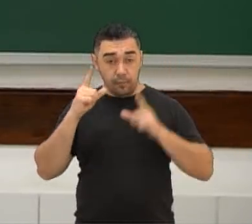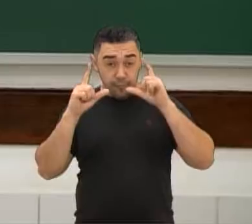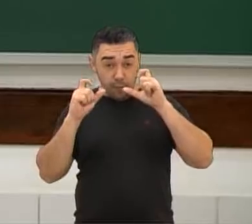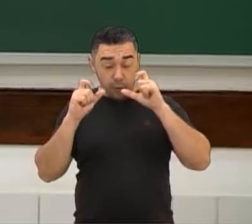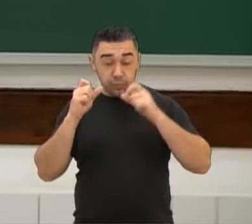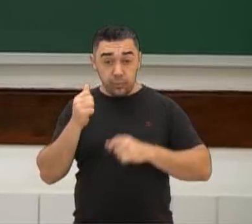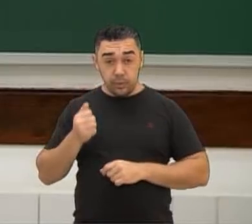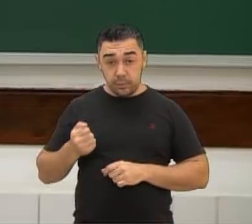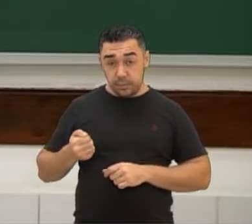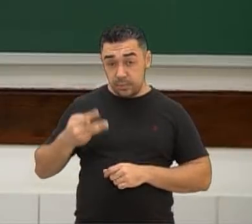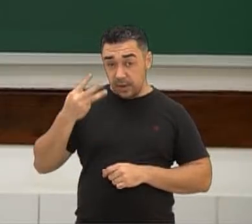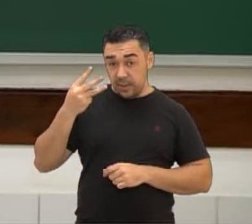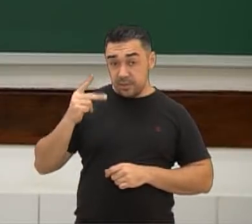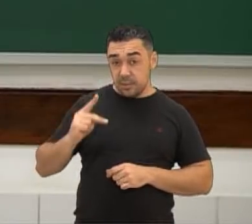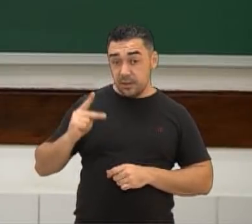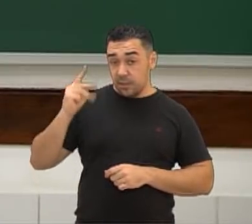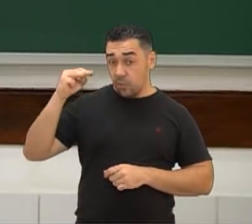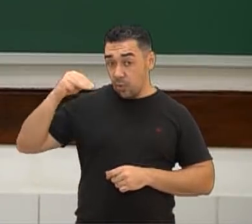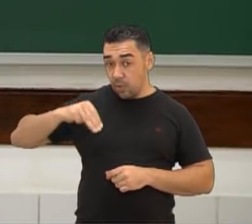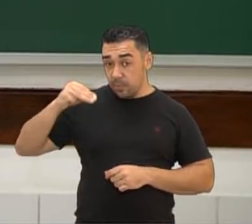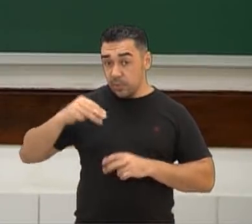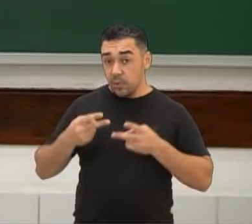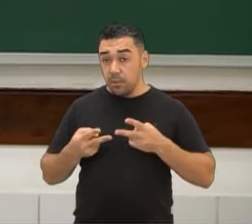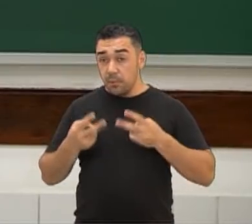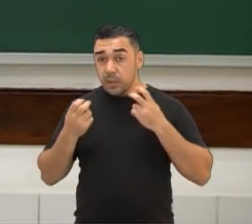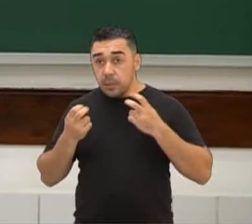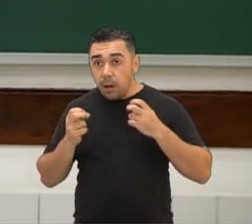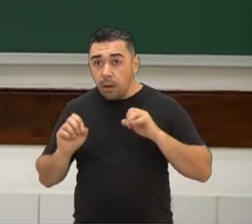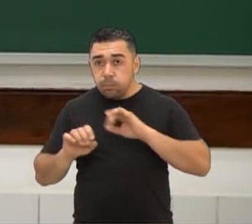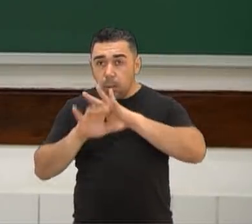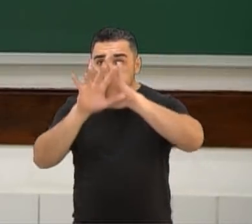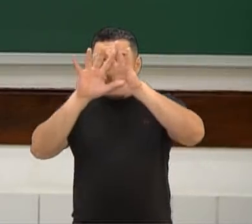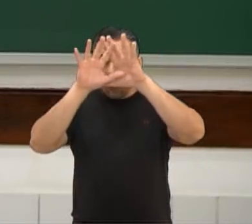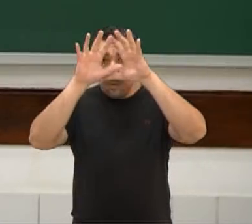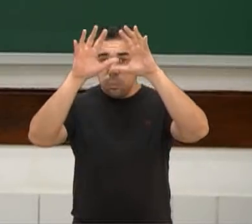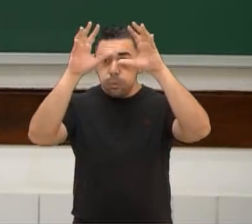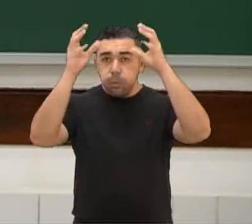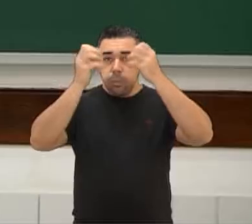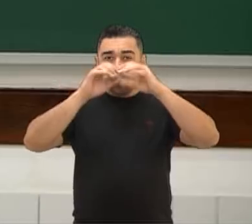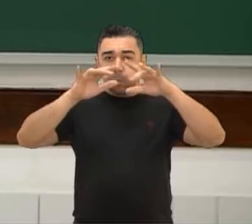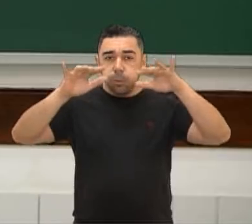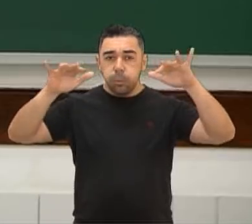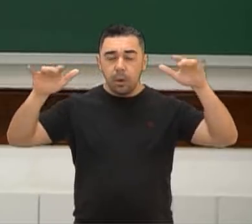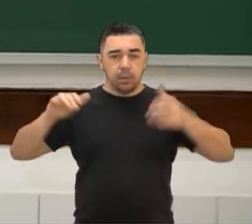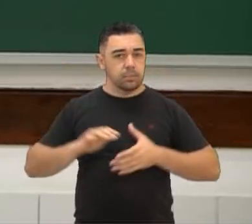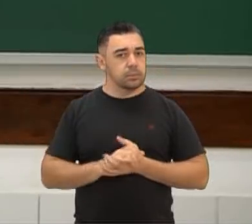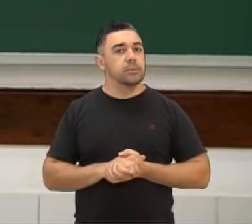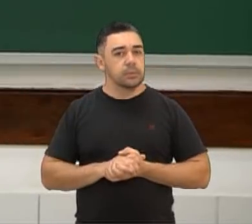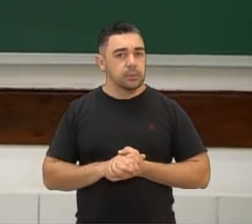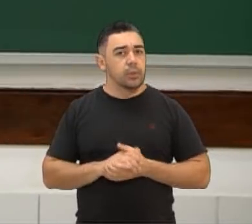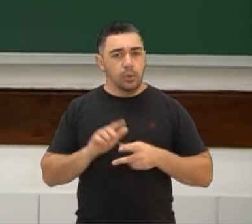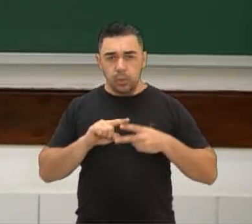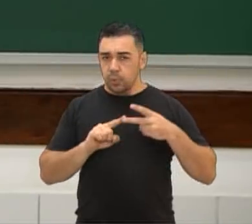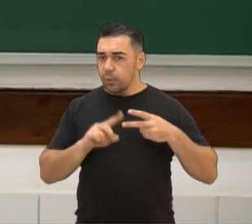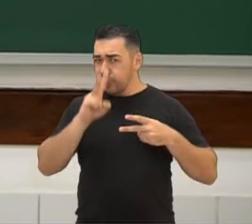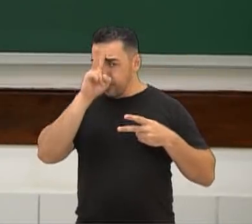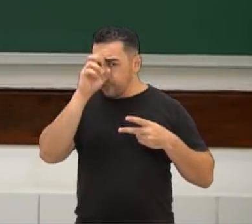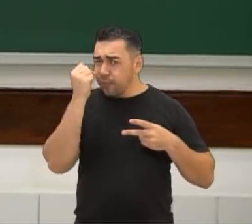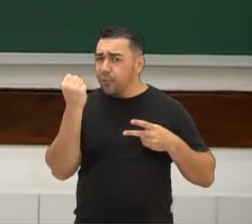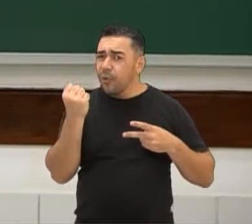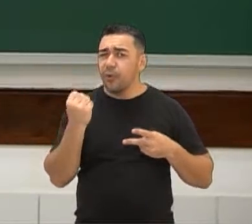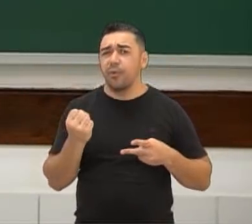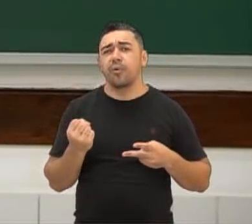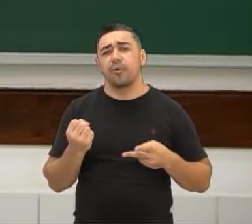de distância e você percebe o tamanho absurdo da destruição gerada. Então, 2 imagens muito